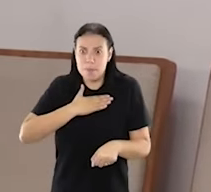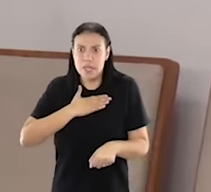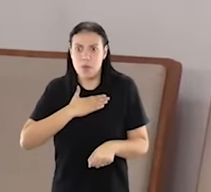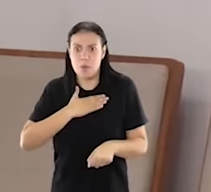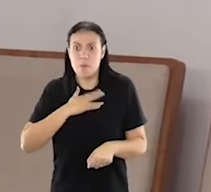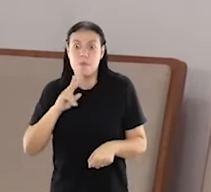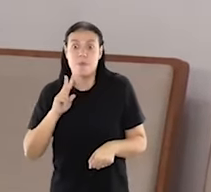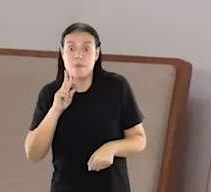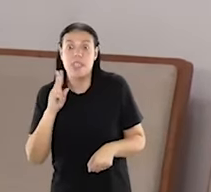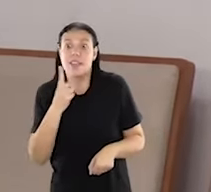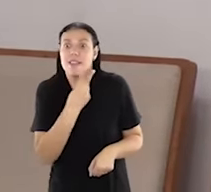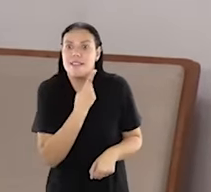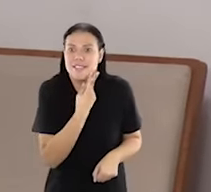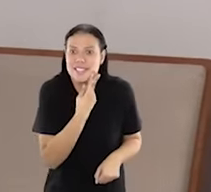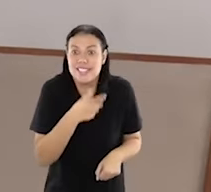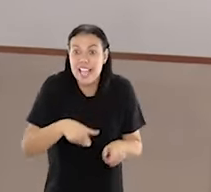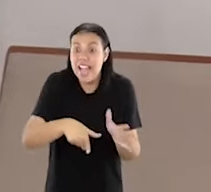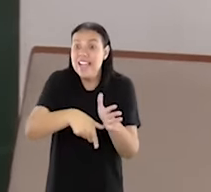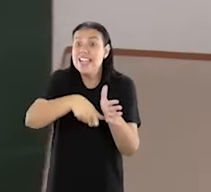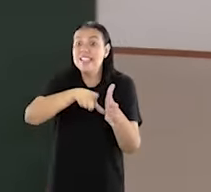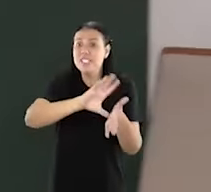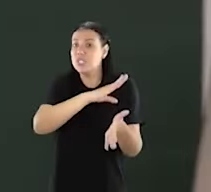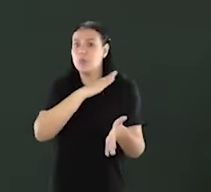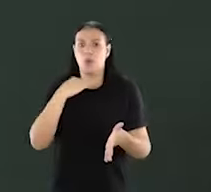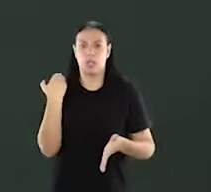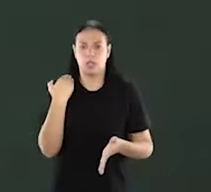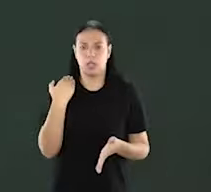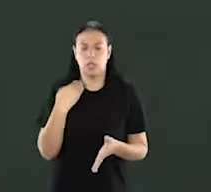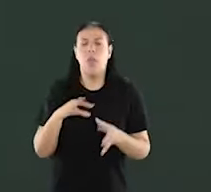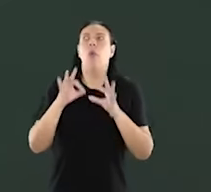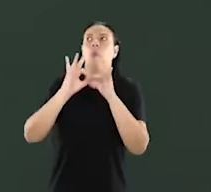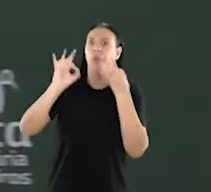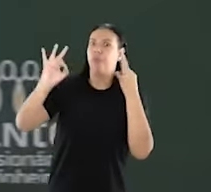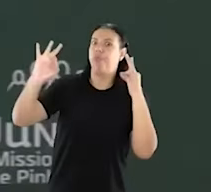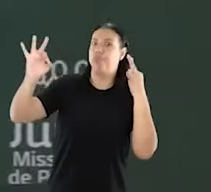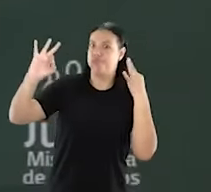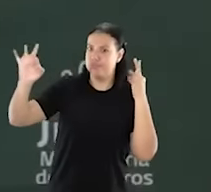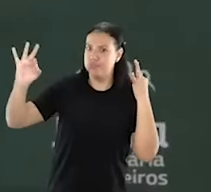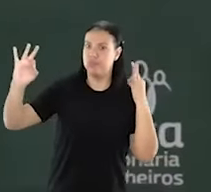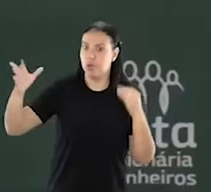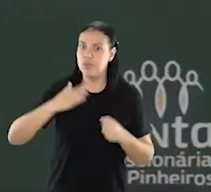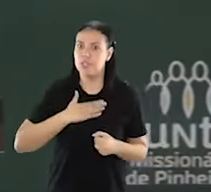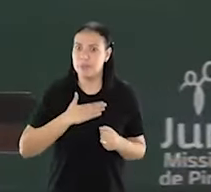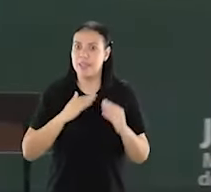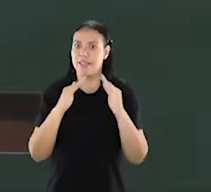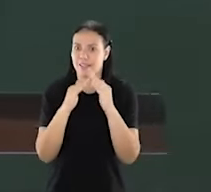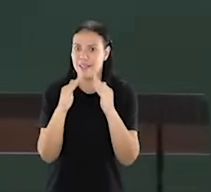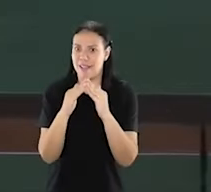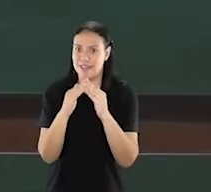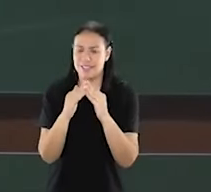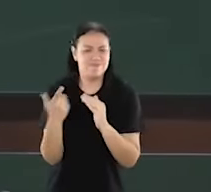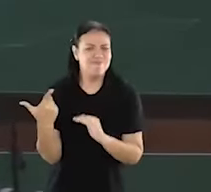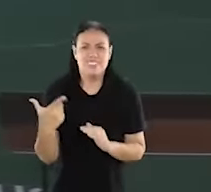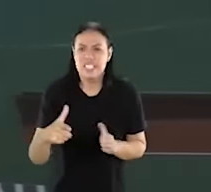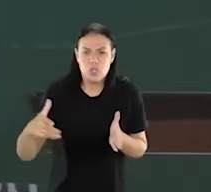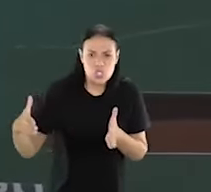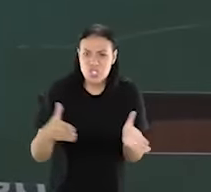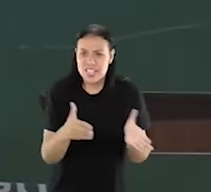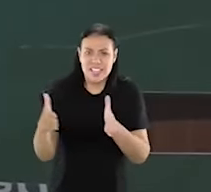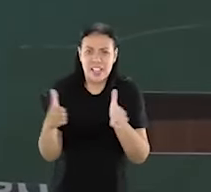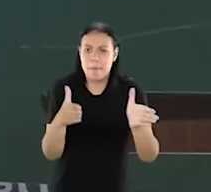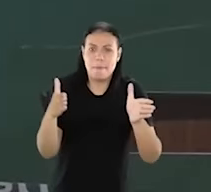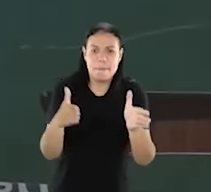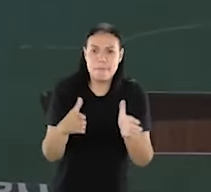a congregação, onde ficava essa casa, era 35 quilômetros. Não tinha estrada duplicada